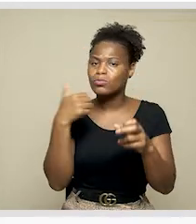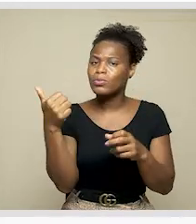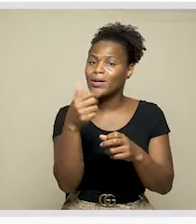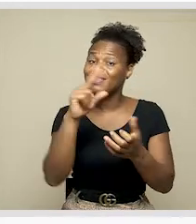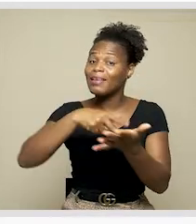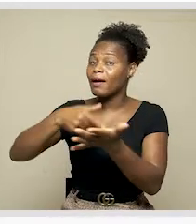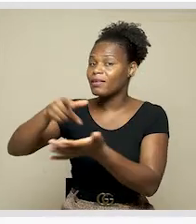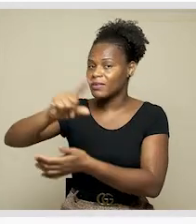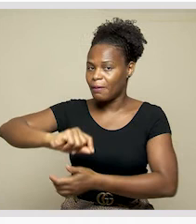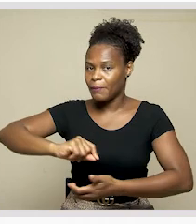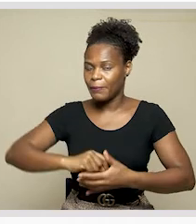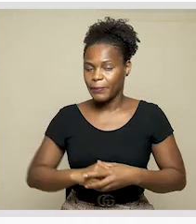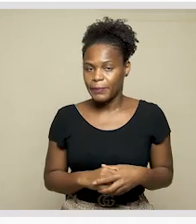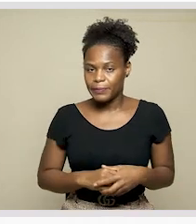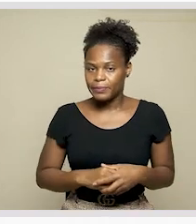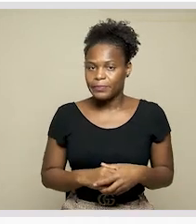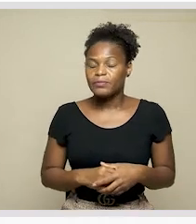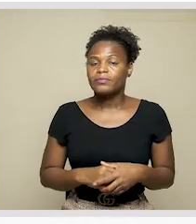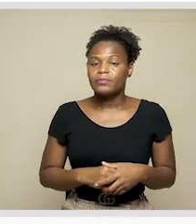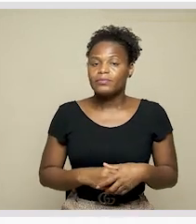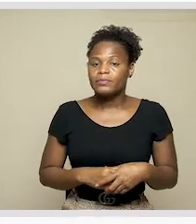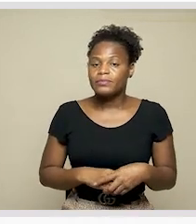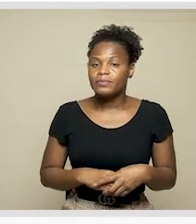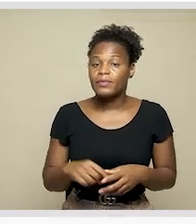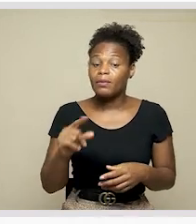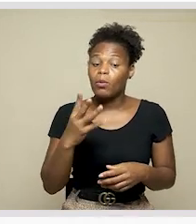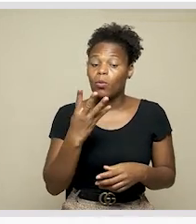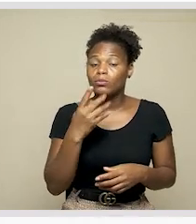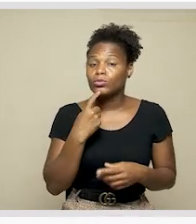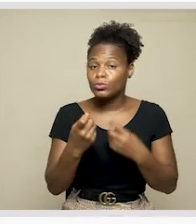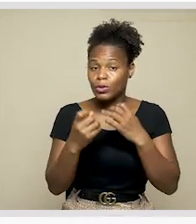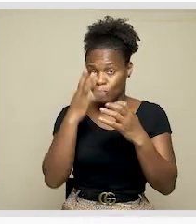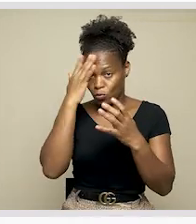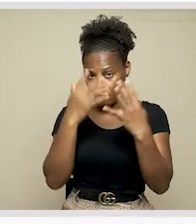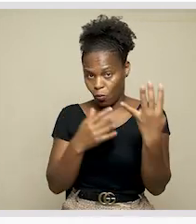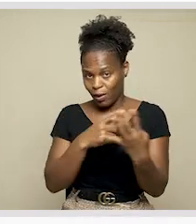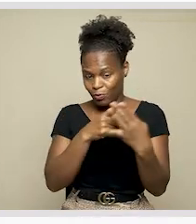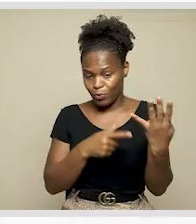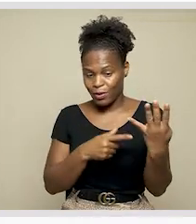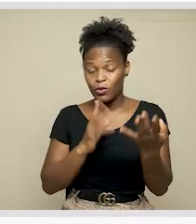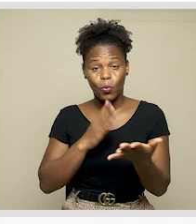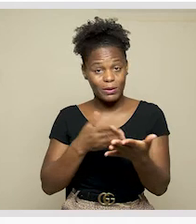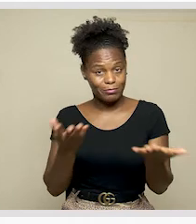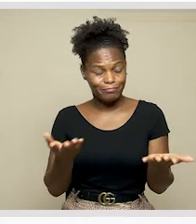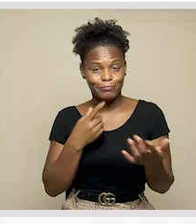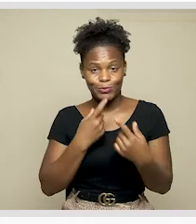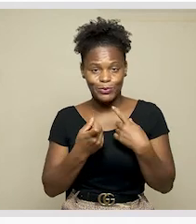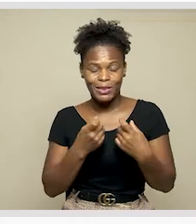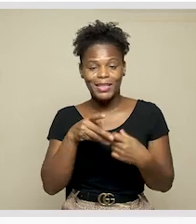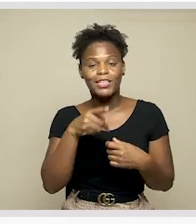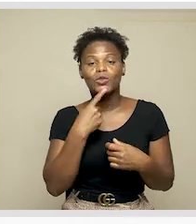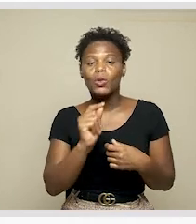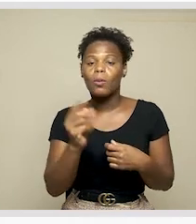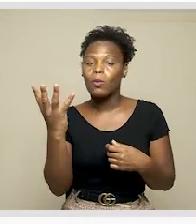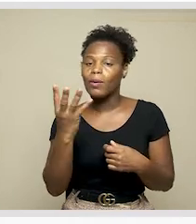temáticas, estéticas e técnicas. E quarta questão, quarta e